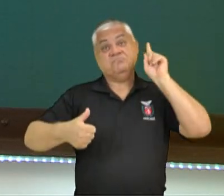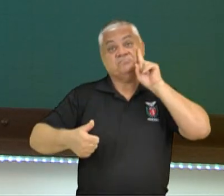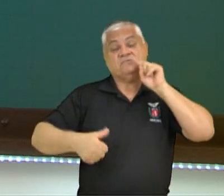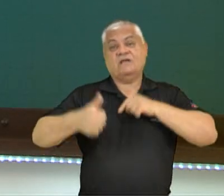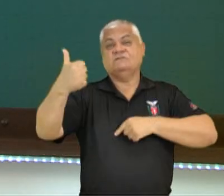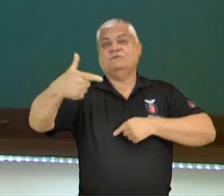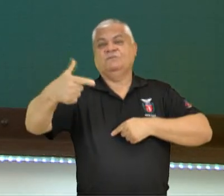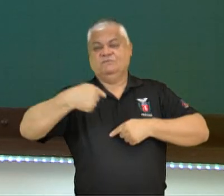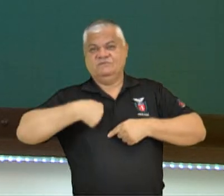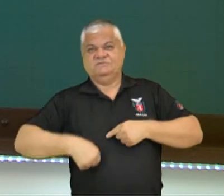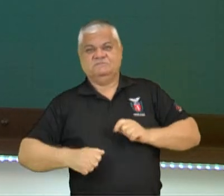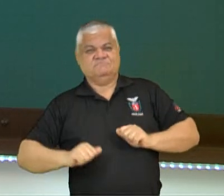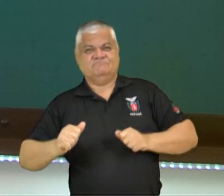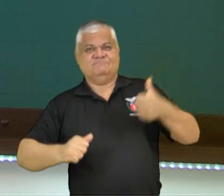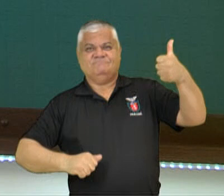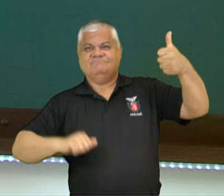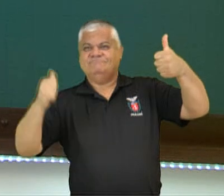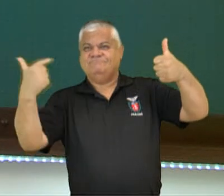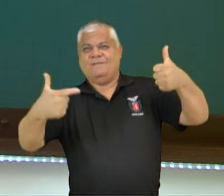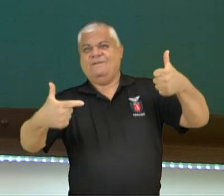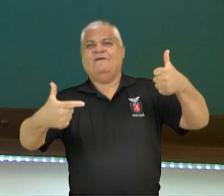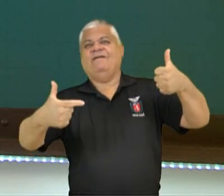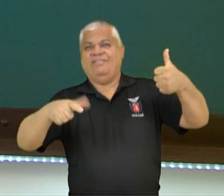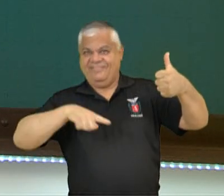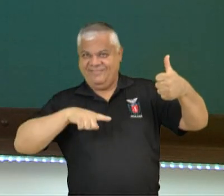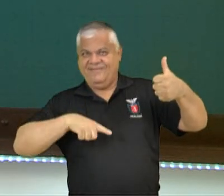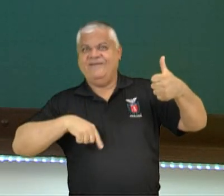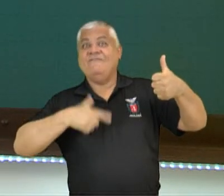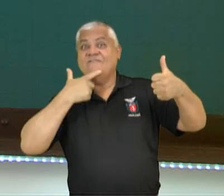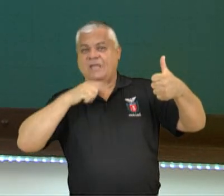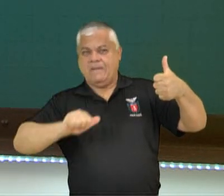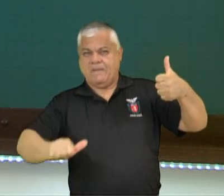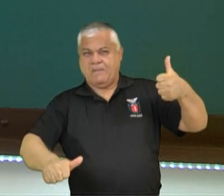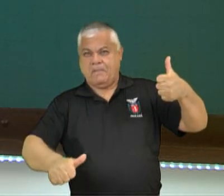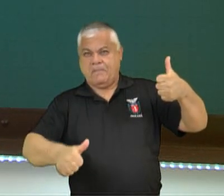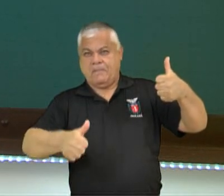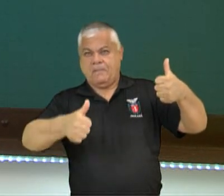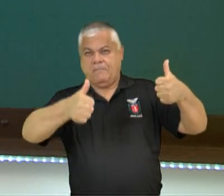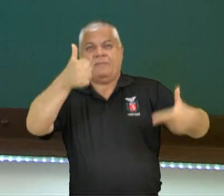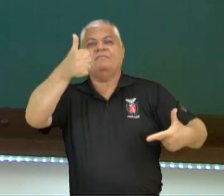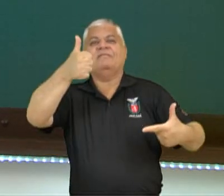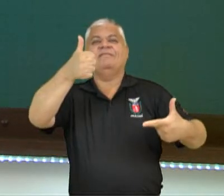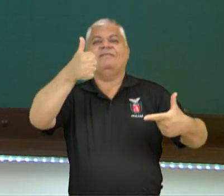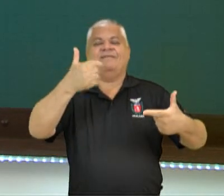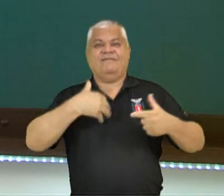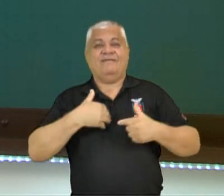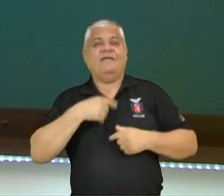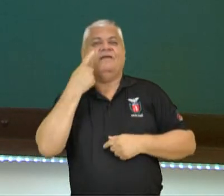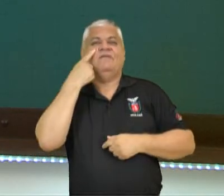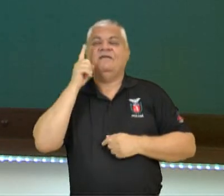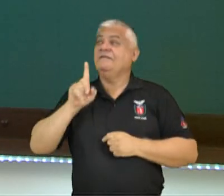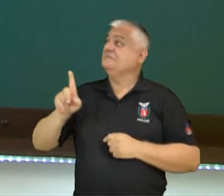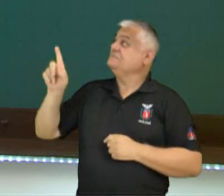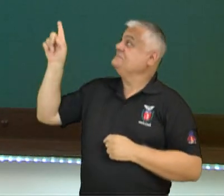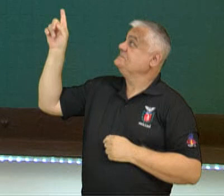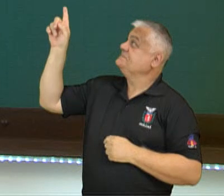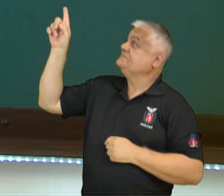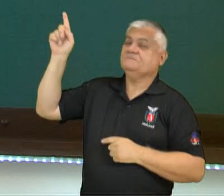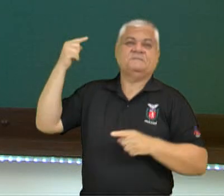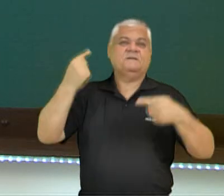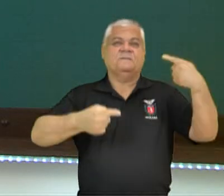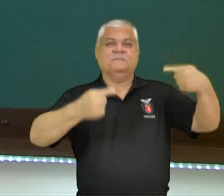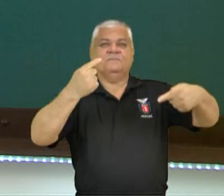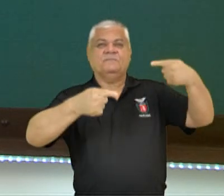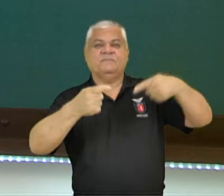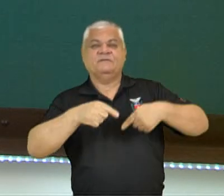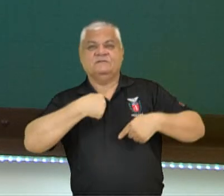e ultrapassará nos próximos anos os Estados Unidos. E isso então, o que podemos concluir dessa imagem então, né? Que essa disputa não